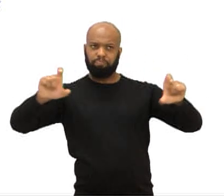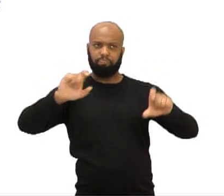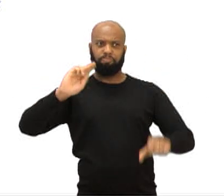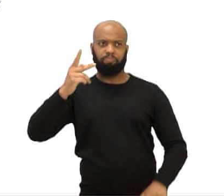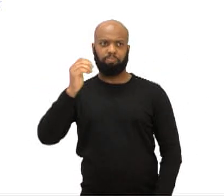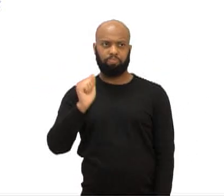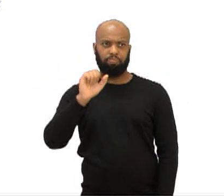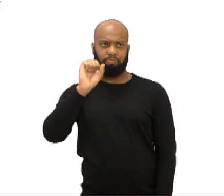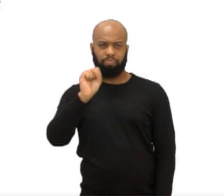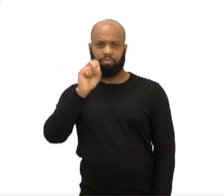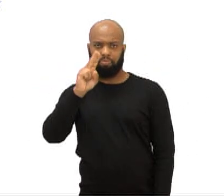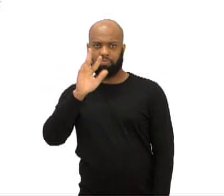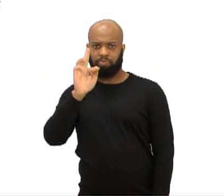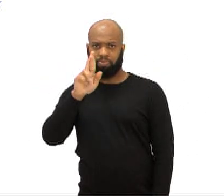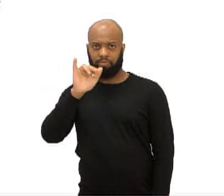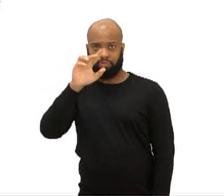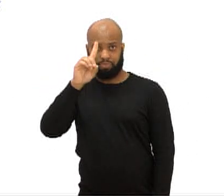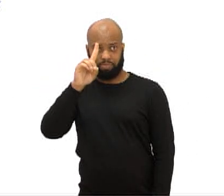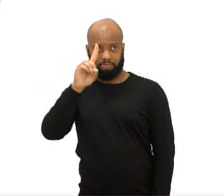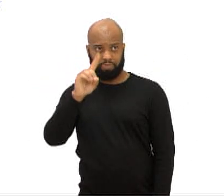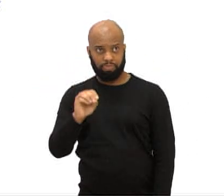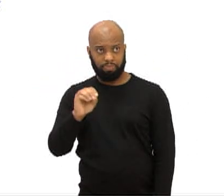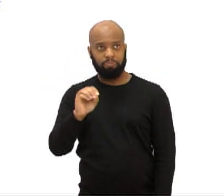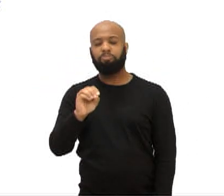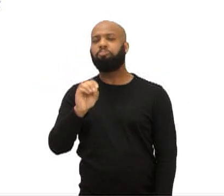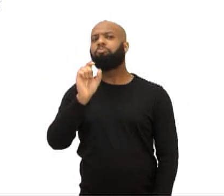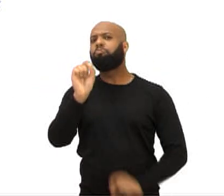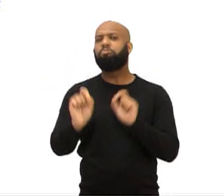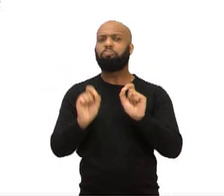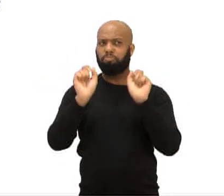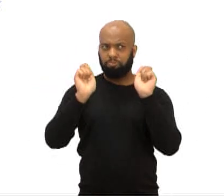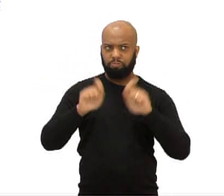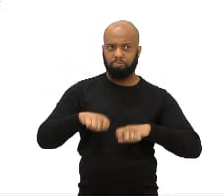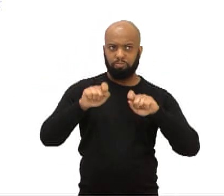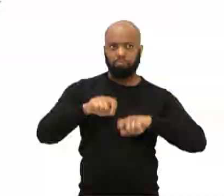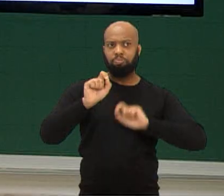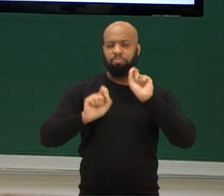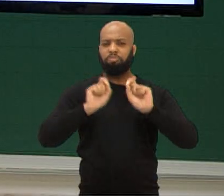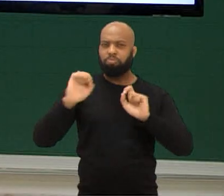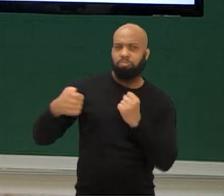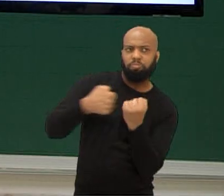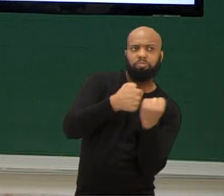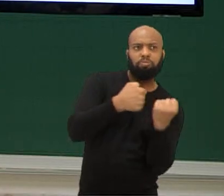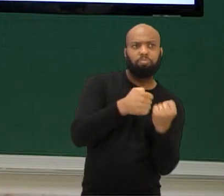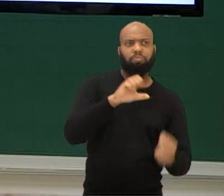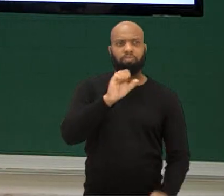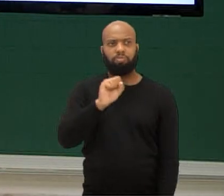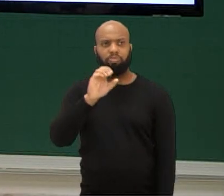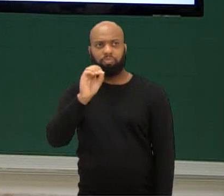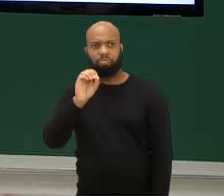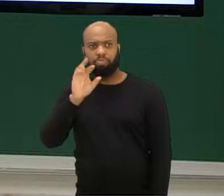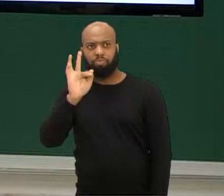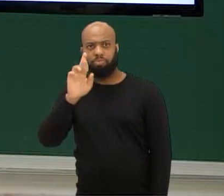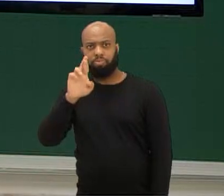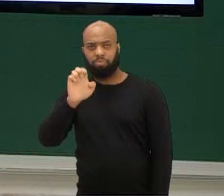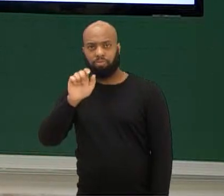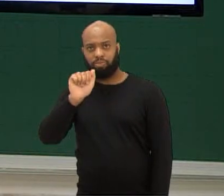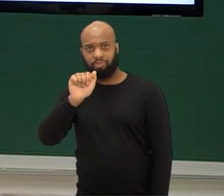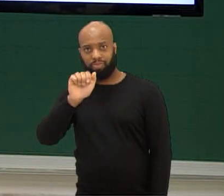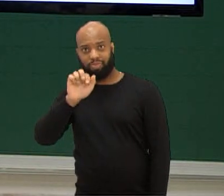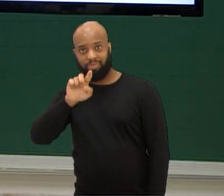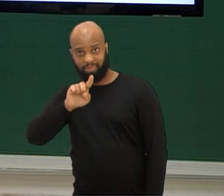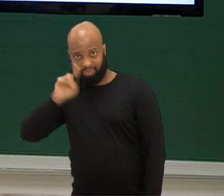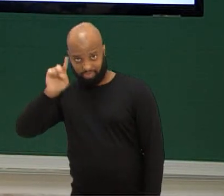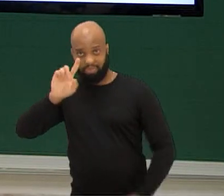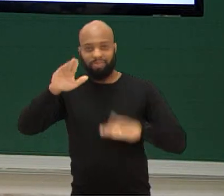en la vida puede ser mejor traducida por sofrerá. Bom, a gente sabe que pretérito significa passado, né,